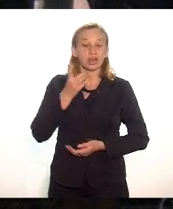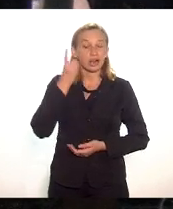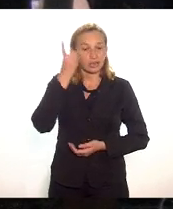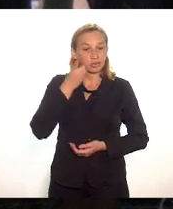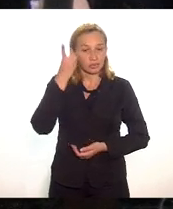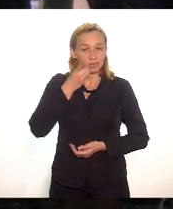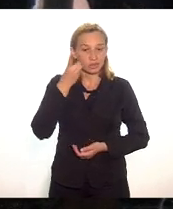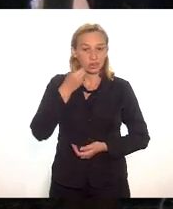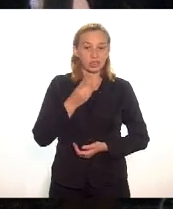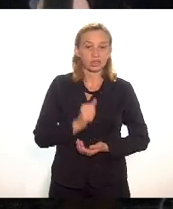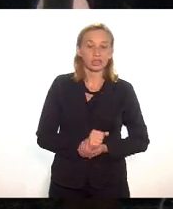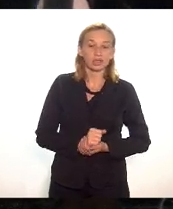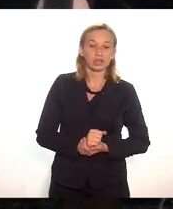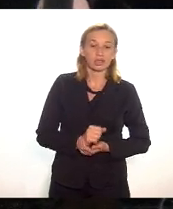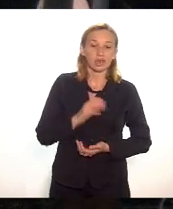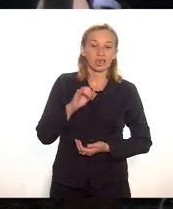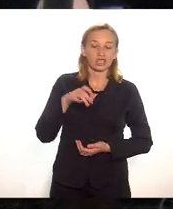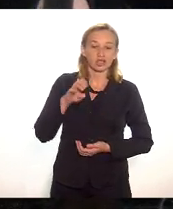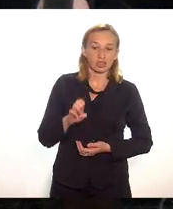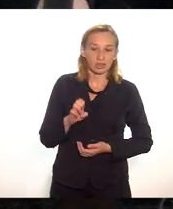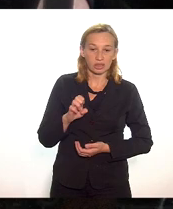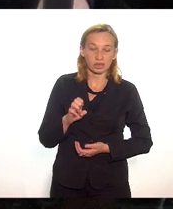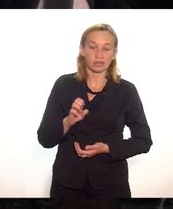Deputado Alexandre Knoploch.